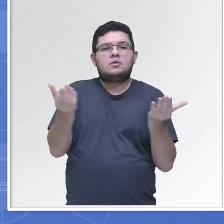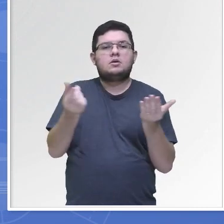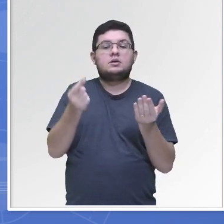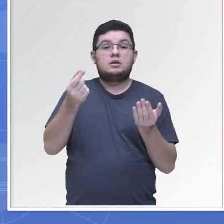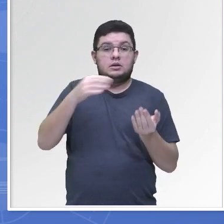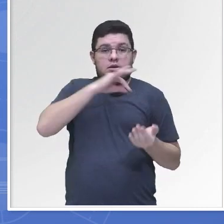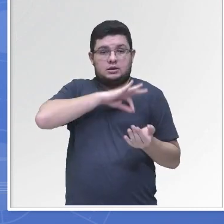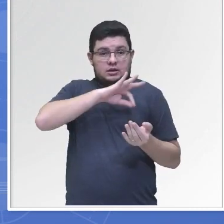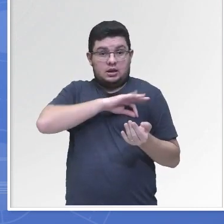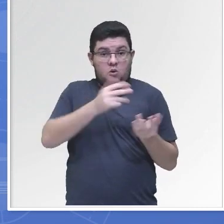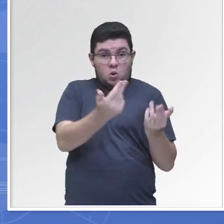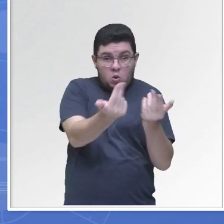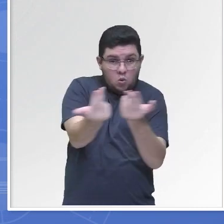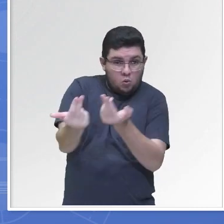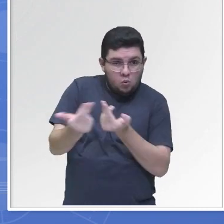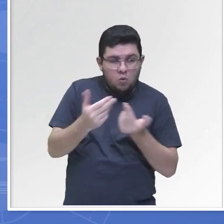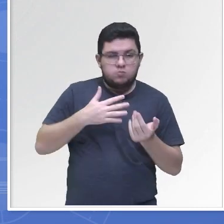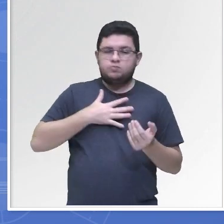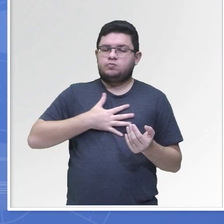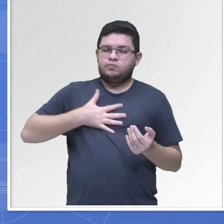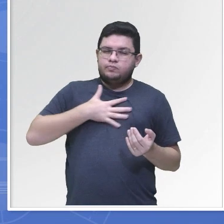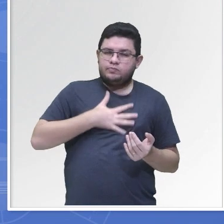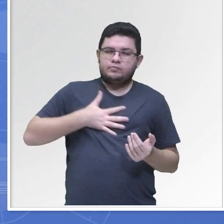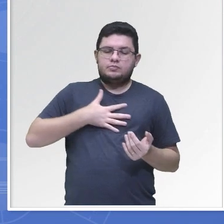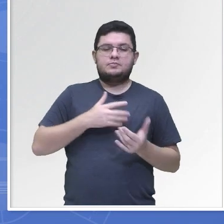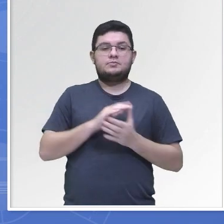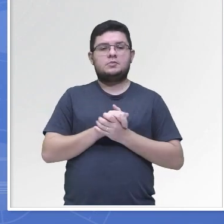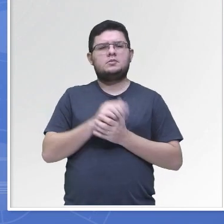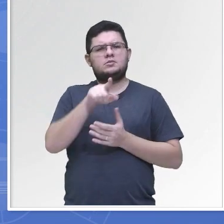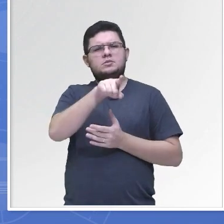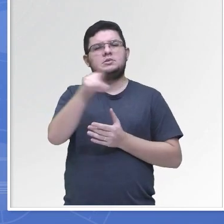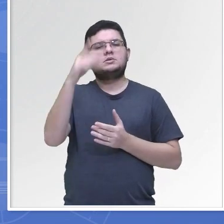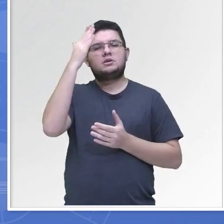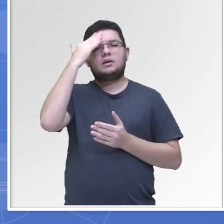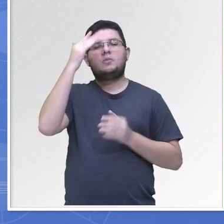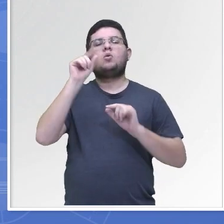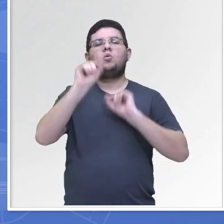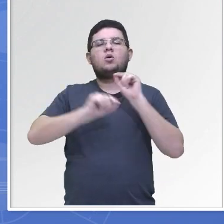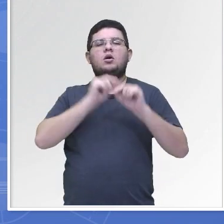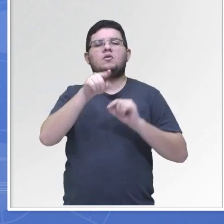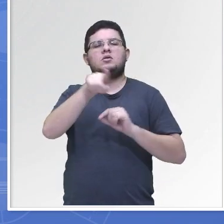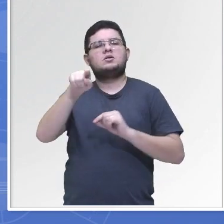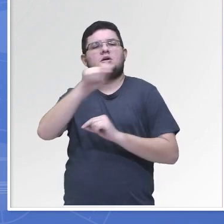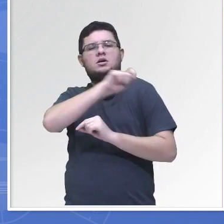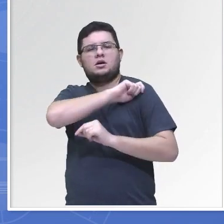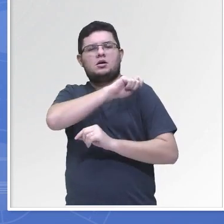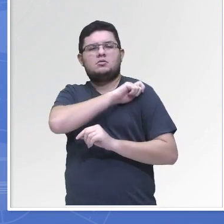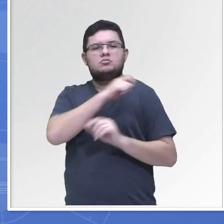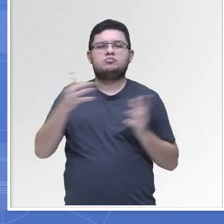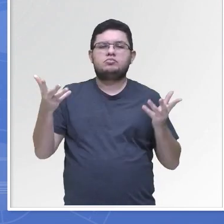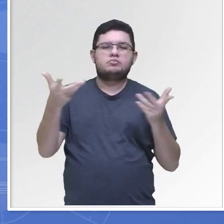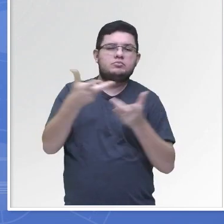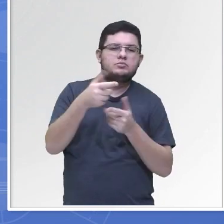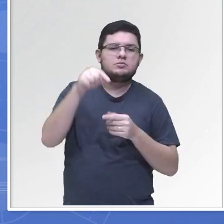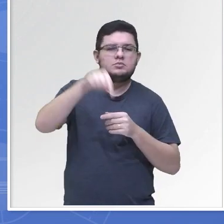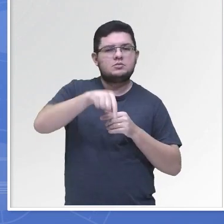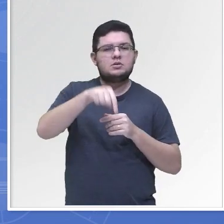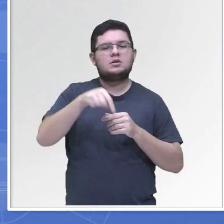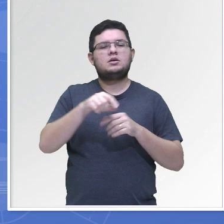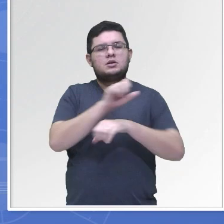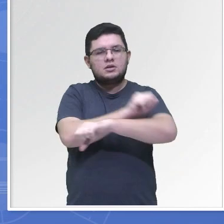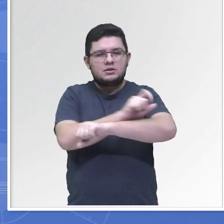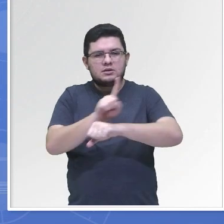já sabem, como excelentes alunos da nossa rede pública de ensino, que são, assim como do nosso estado nas redes particulares